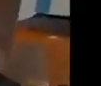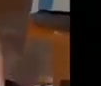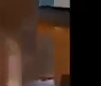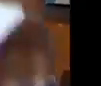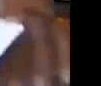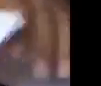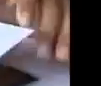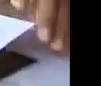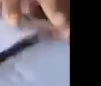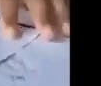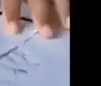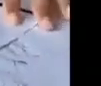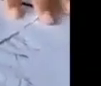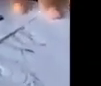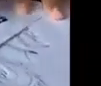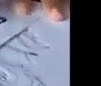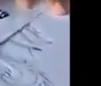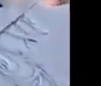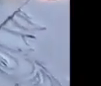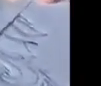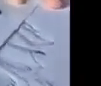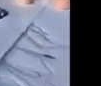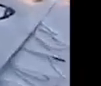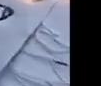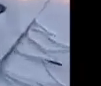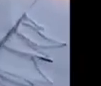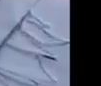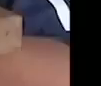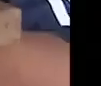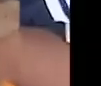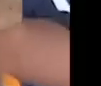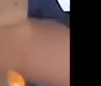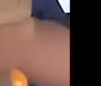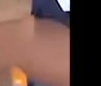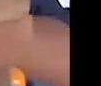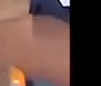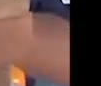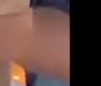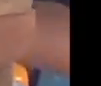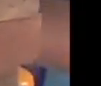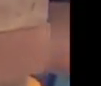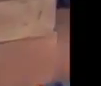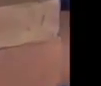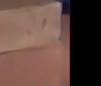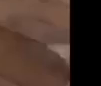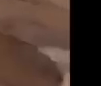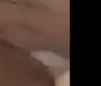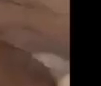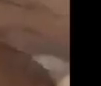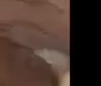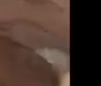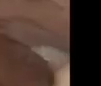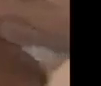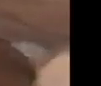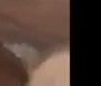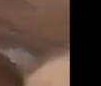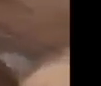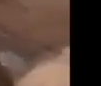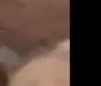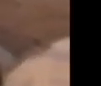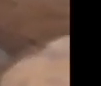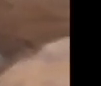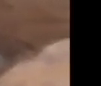baixo. E desenhei aqui, contornei. Eu tô fazendo uma paisagem. É do